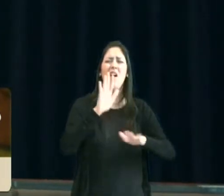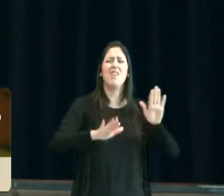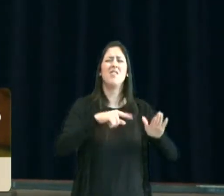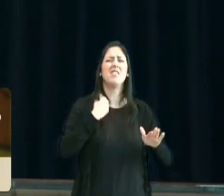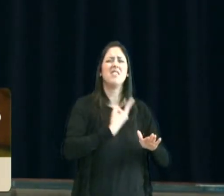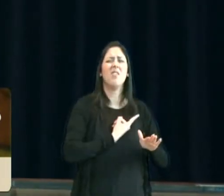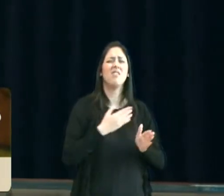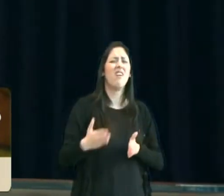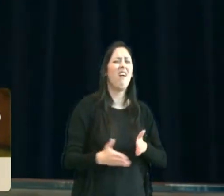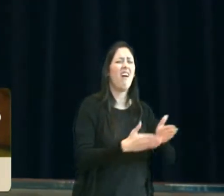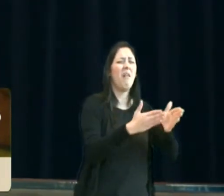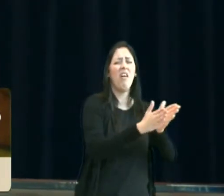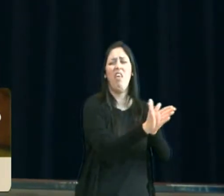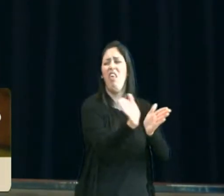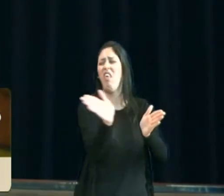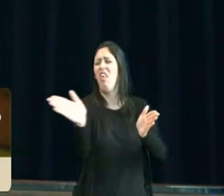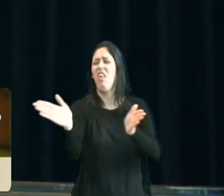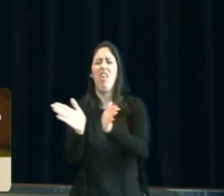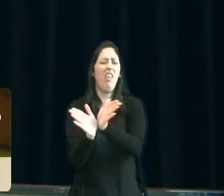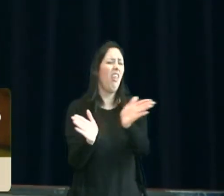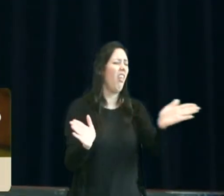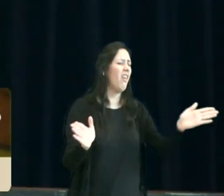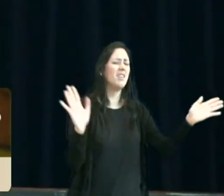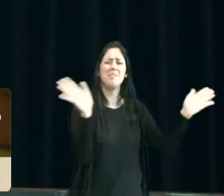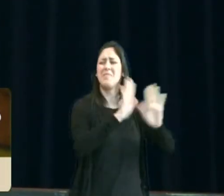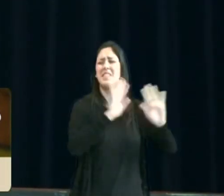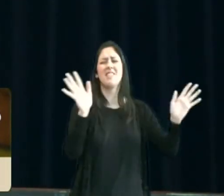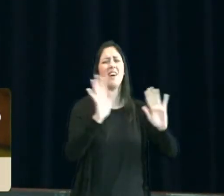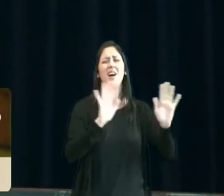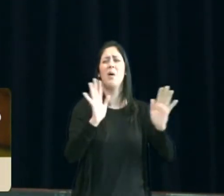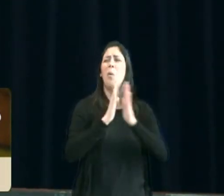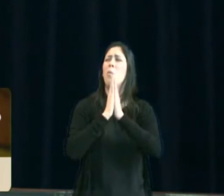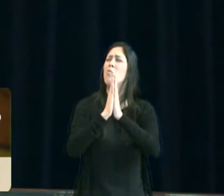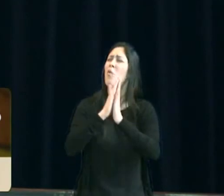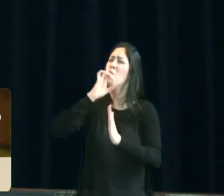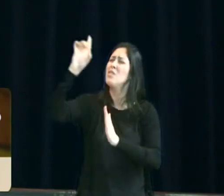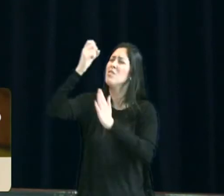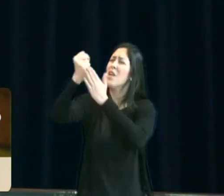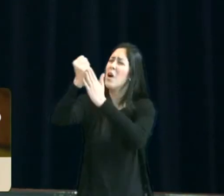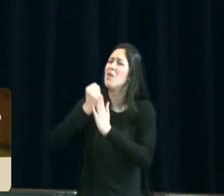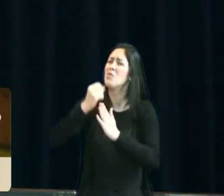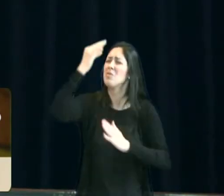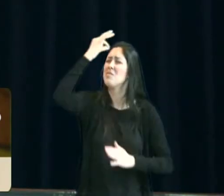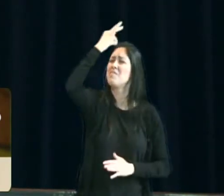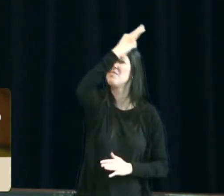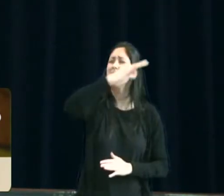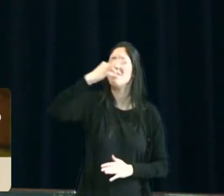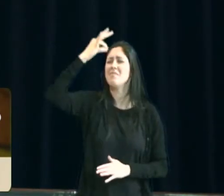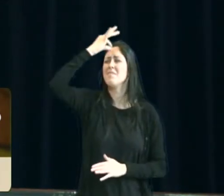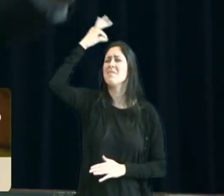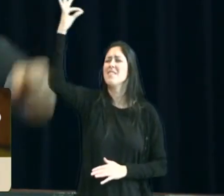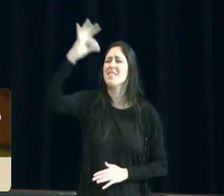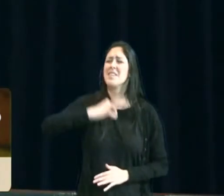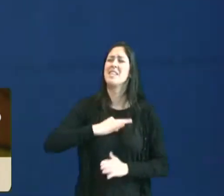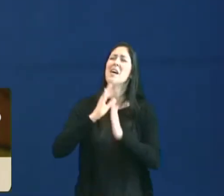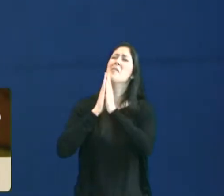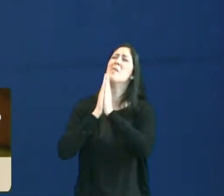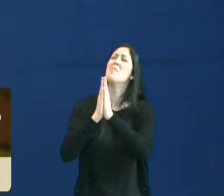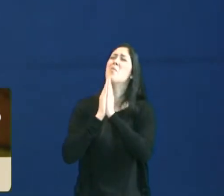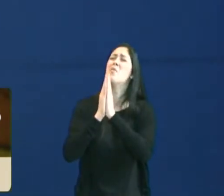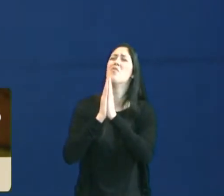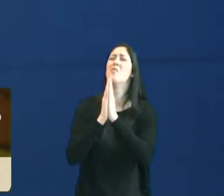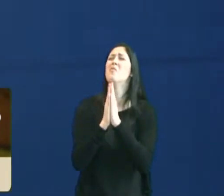direção errada. Que hoje a revelação do Espírito de Deus possa chegar neste lugar.